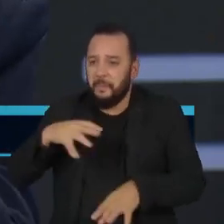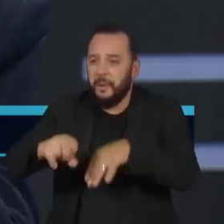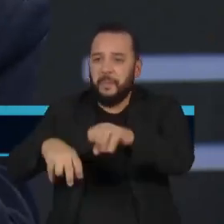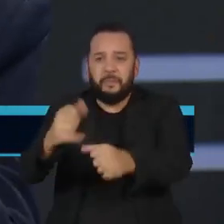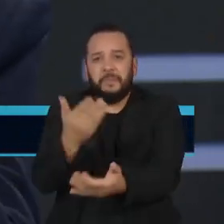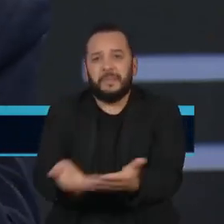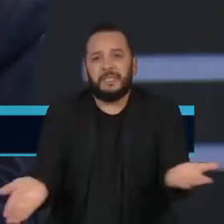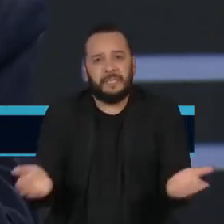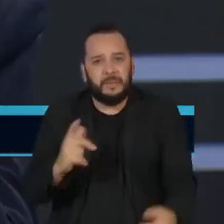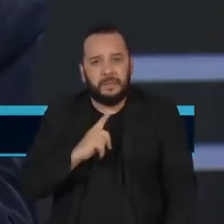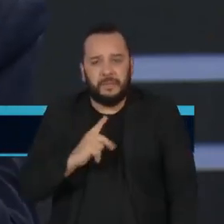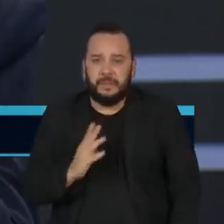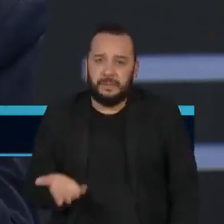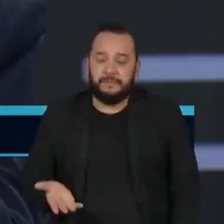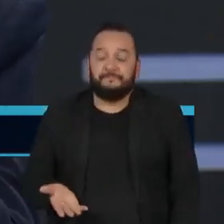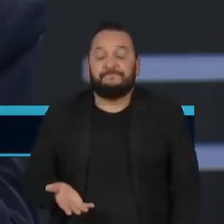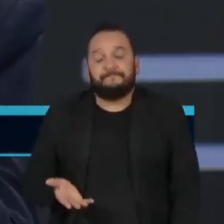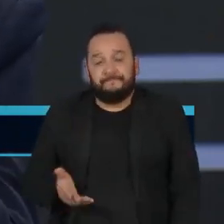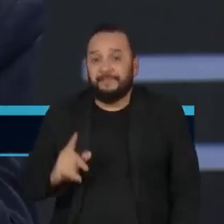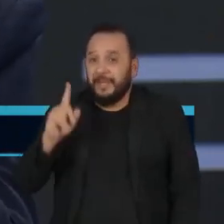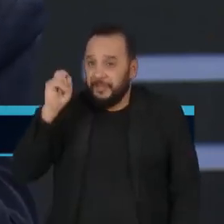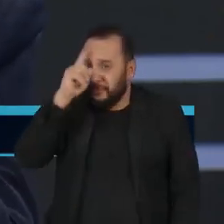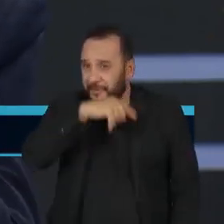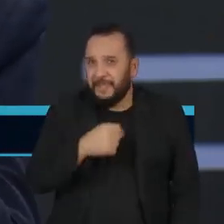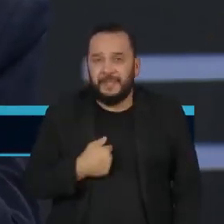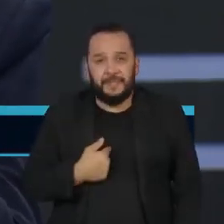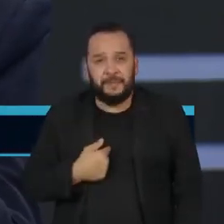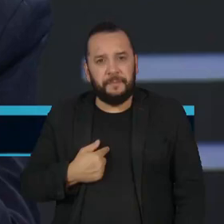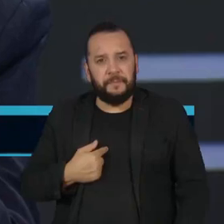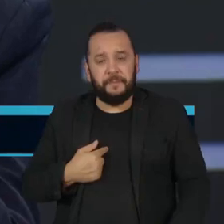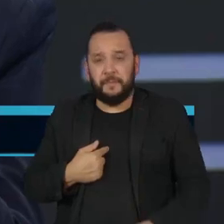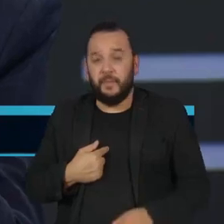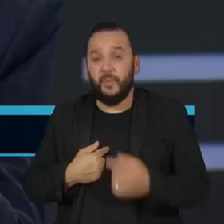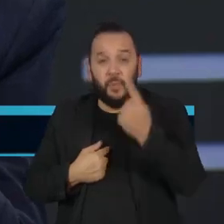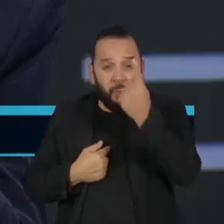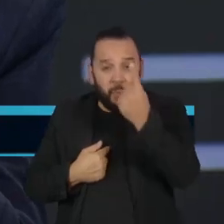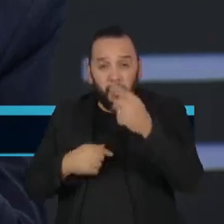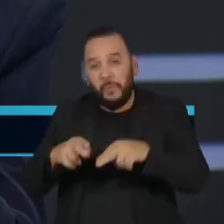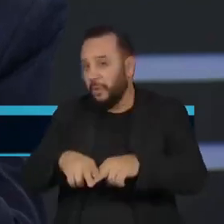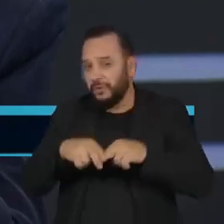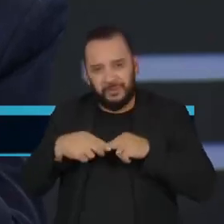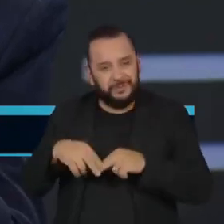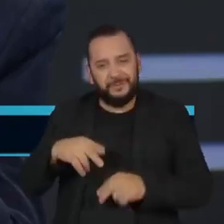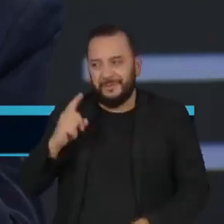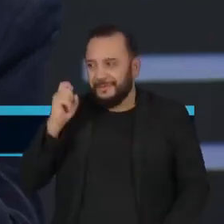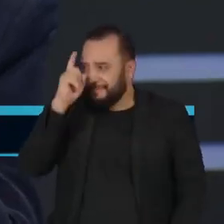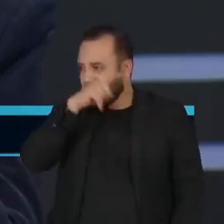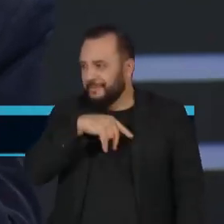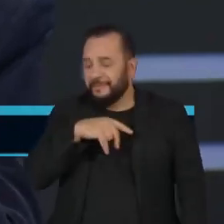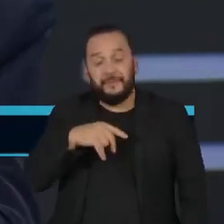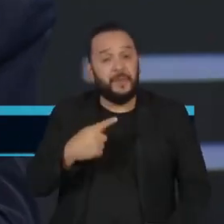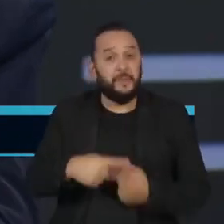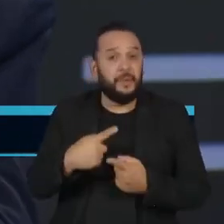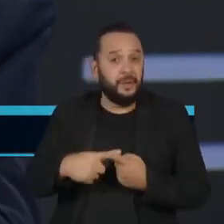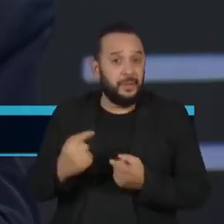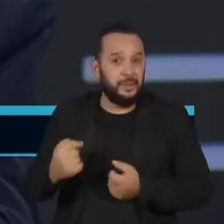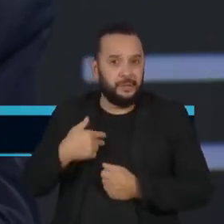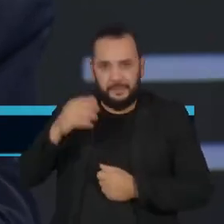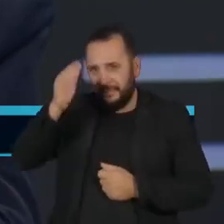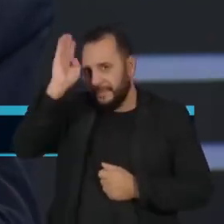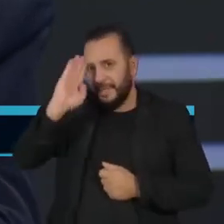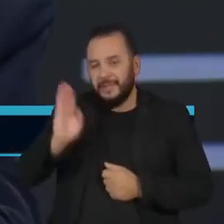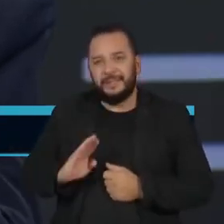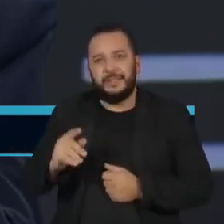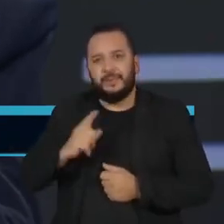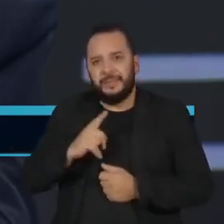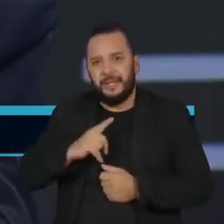Agora, é difícil chegar e determinar uma razão, falar, olha, porque de um lado, o país crescendo